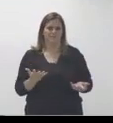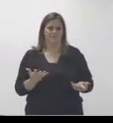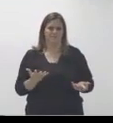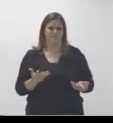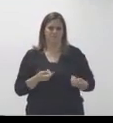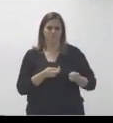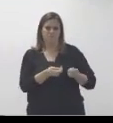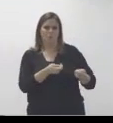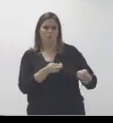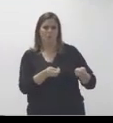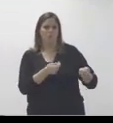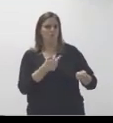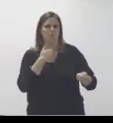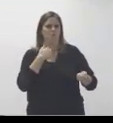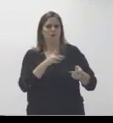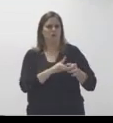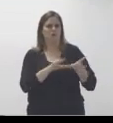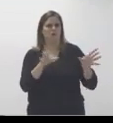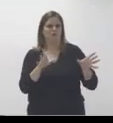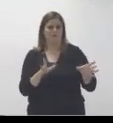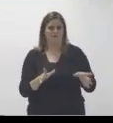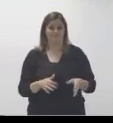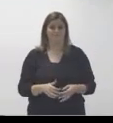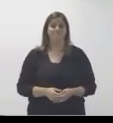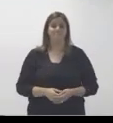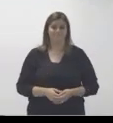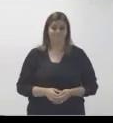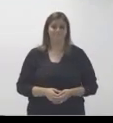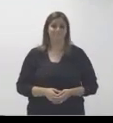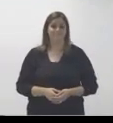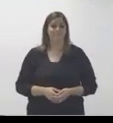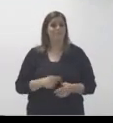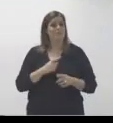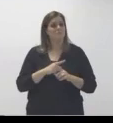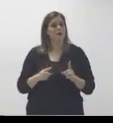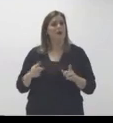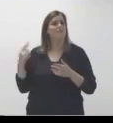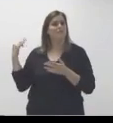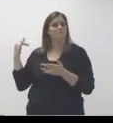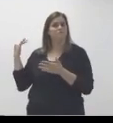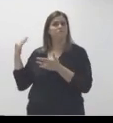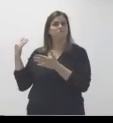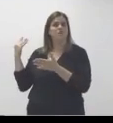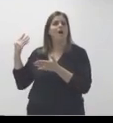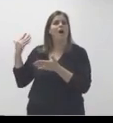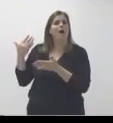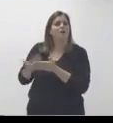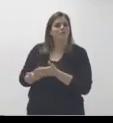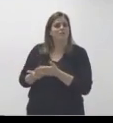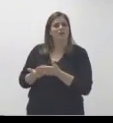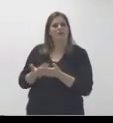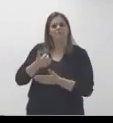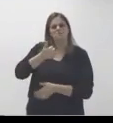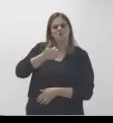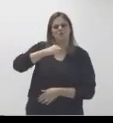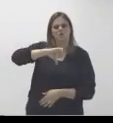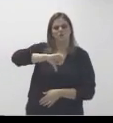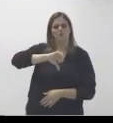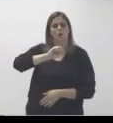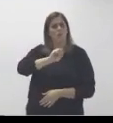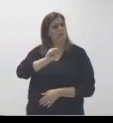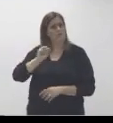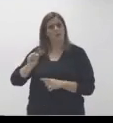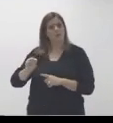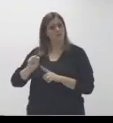dos seus corpos né então esse é o modelo que chega até muito recentemente entre nós até 1988